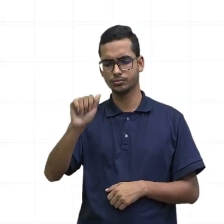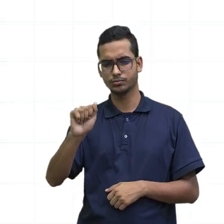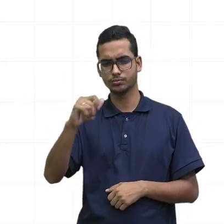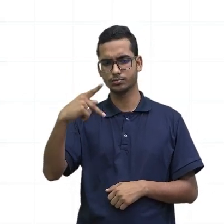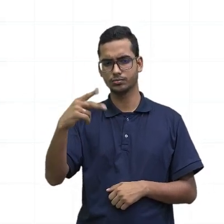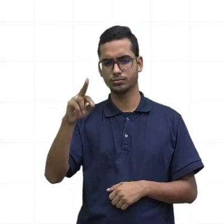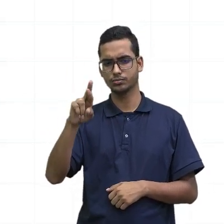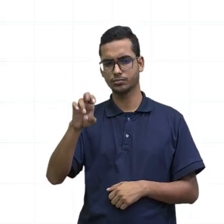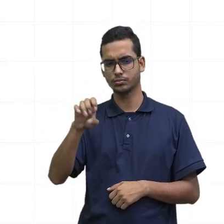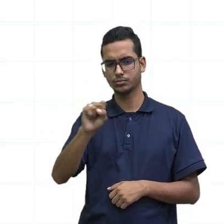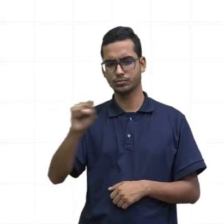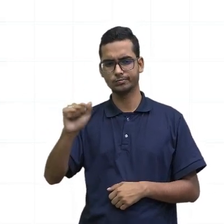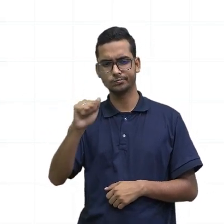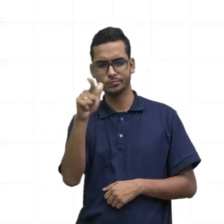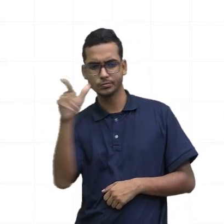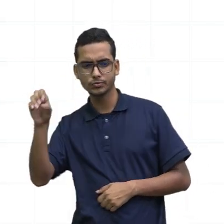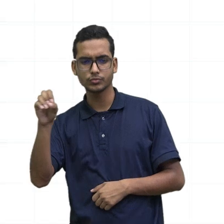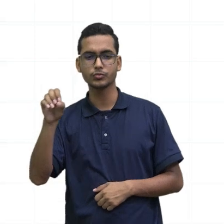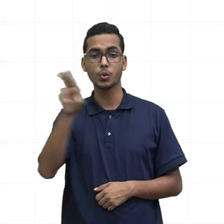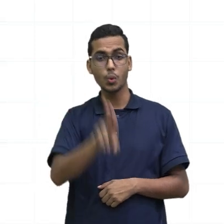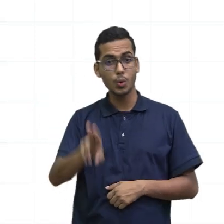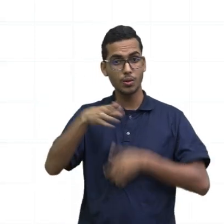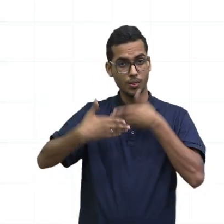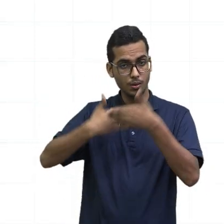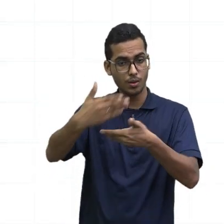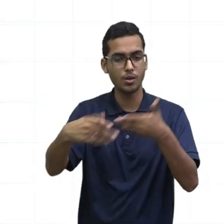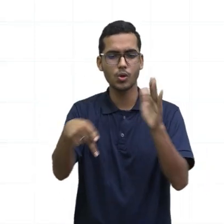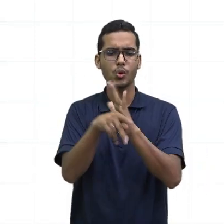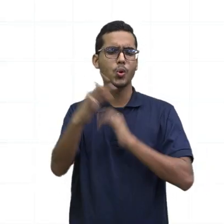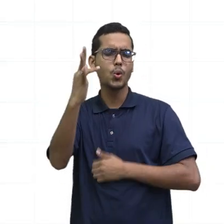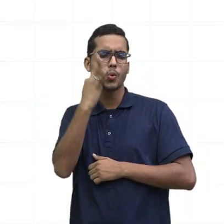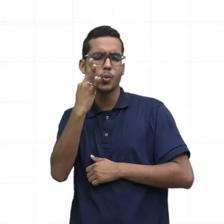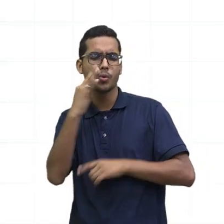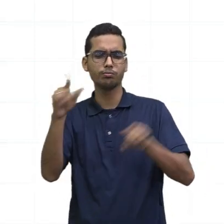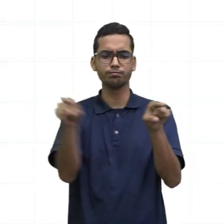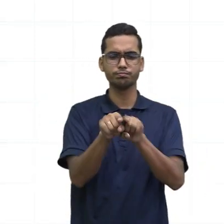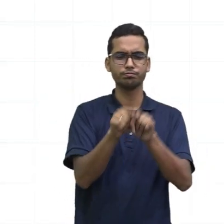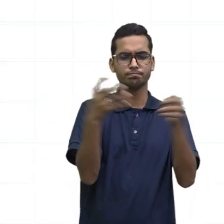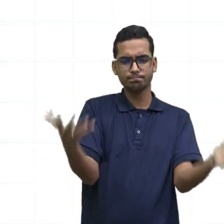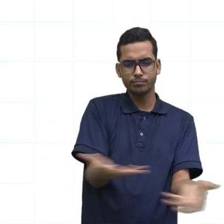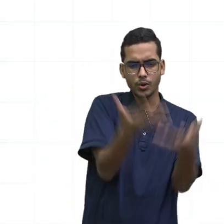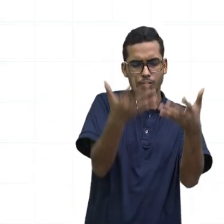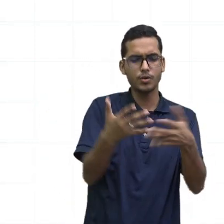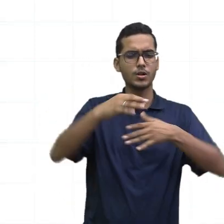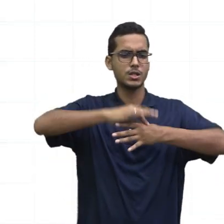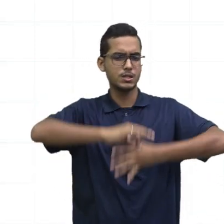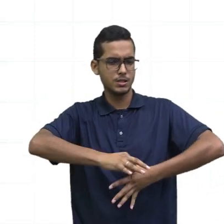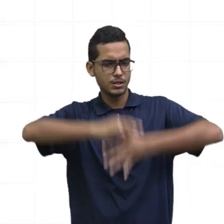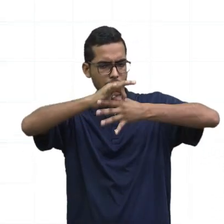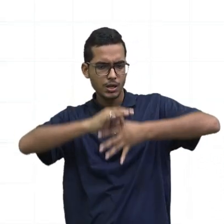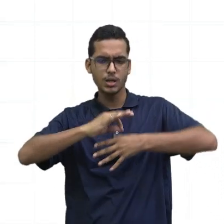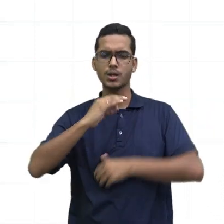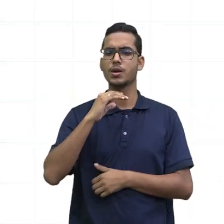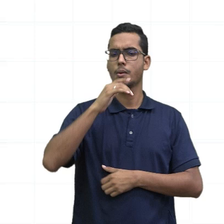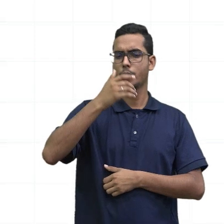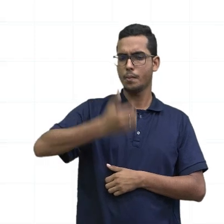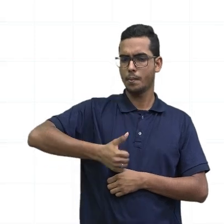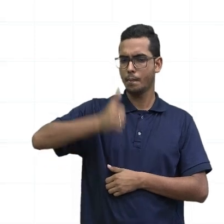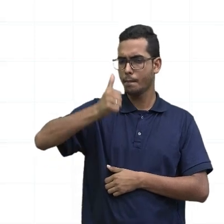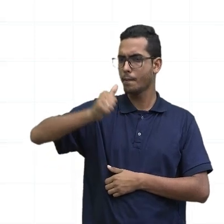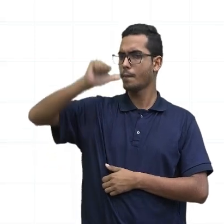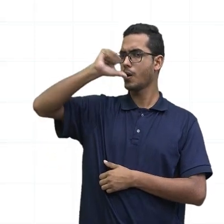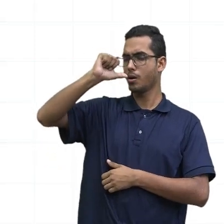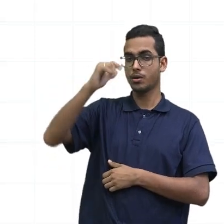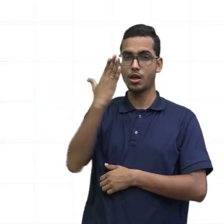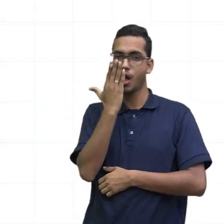o processamento de frutas, vegetais, carnes, bebidas e alimentos pré-embalados,